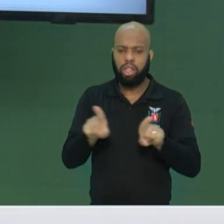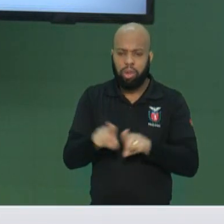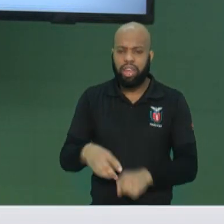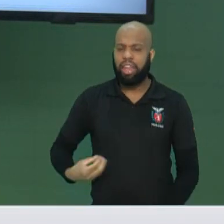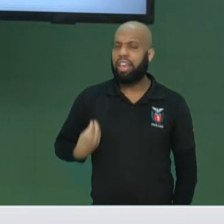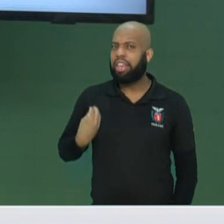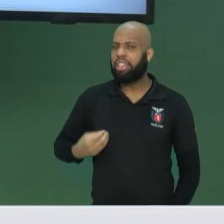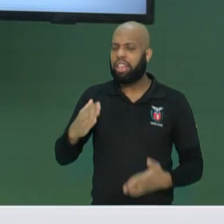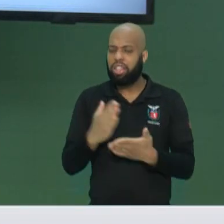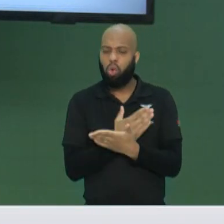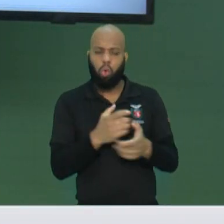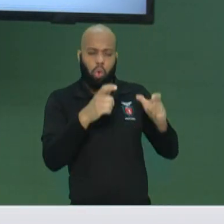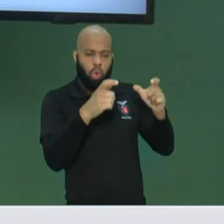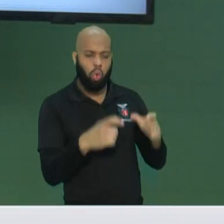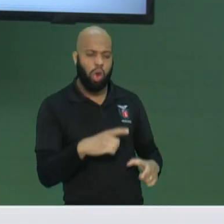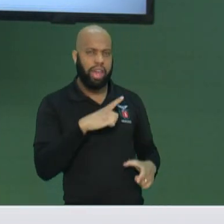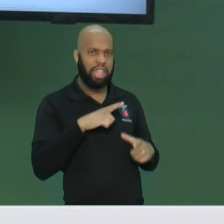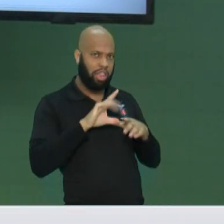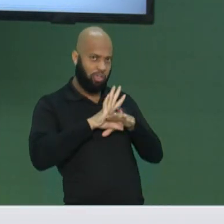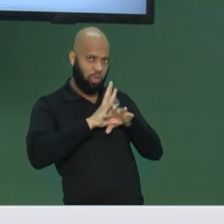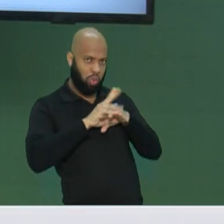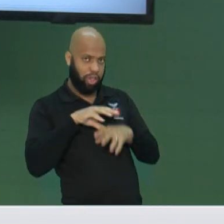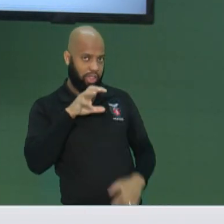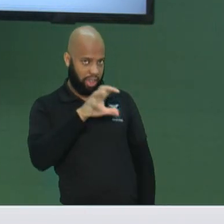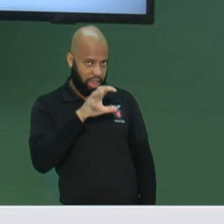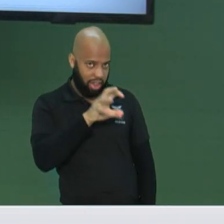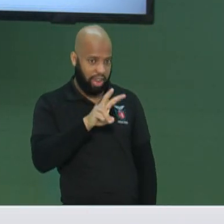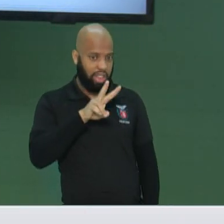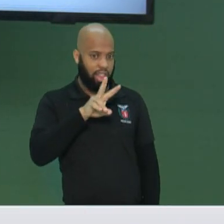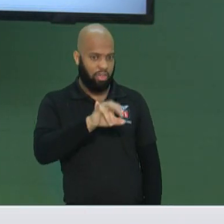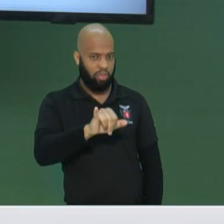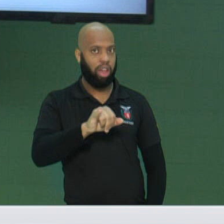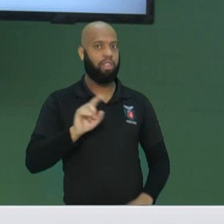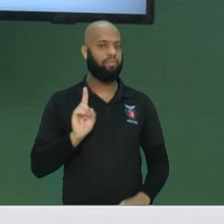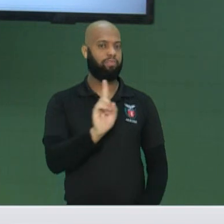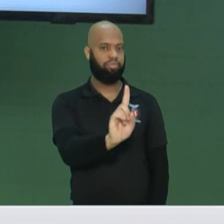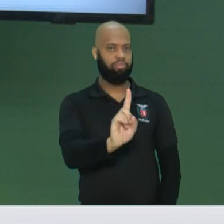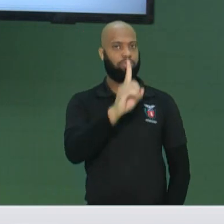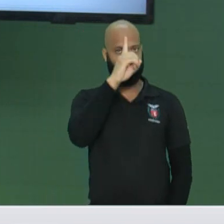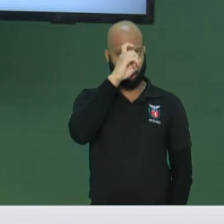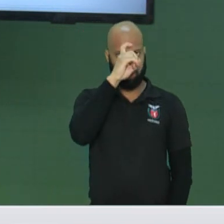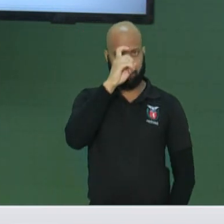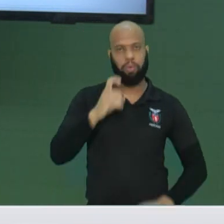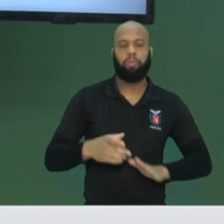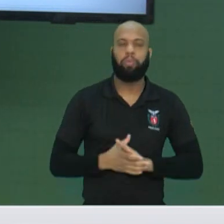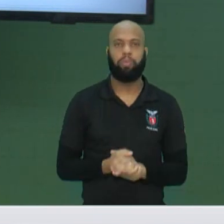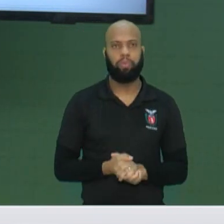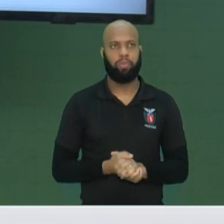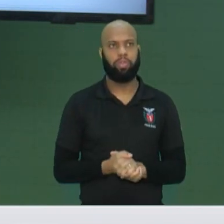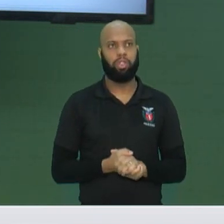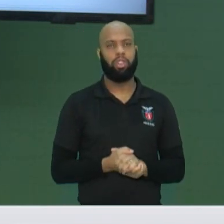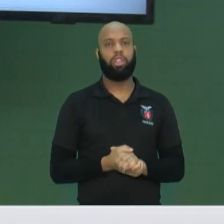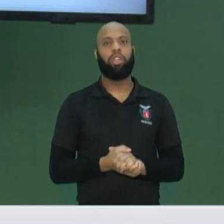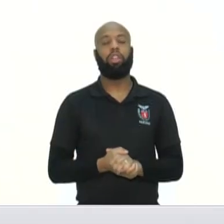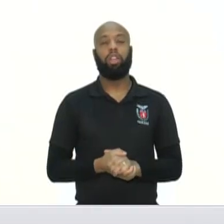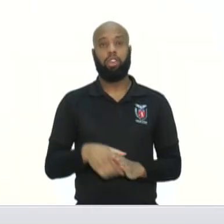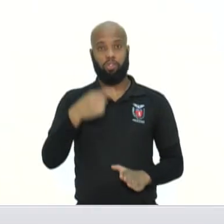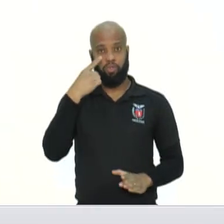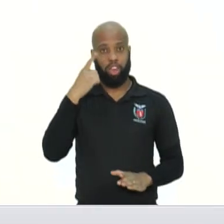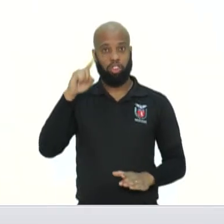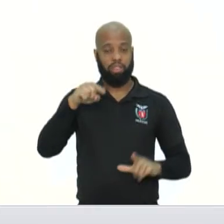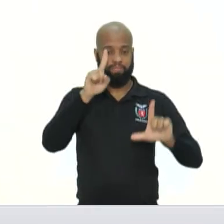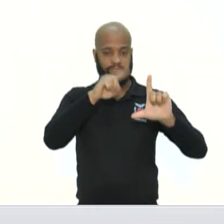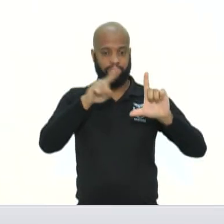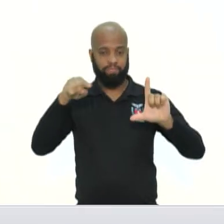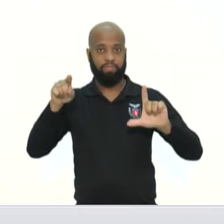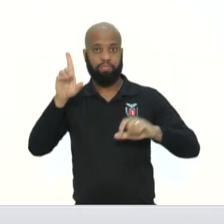lugar que teve esse caso da doença, então você se apresenta no postinho, tá bom? Aqui eu trouxe um gráfico pra gente